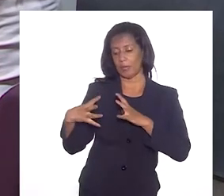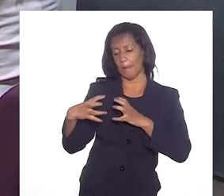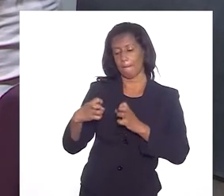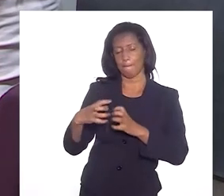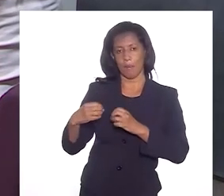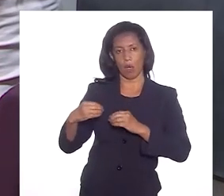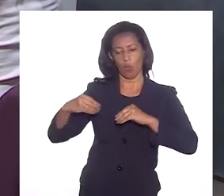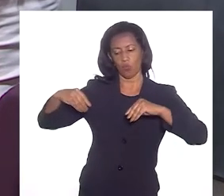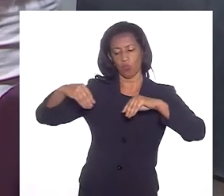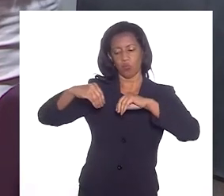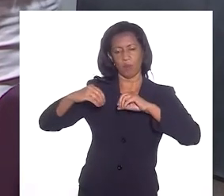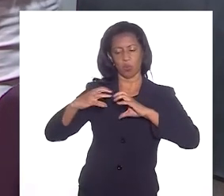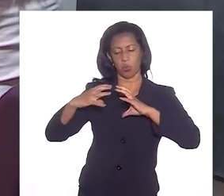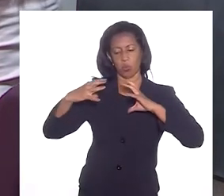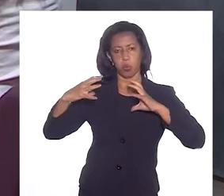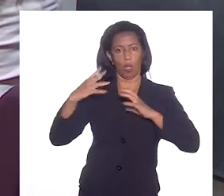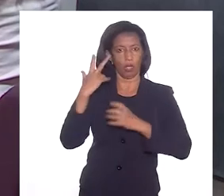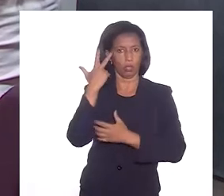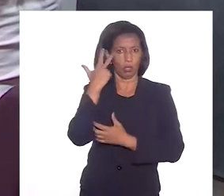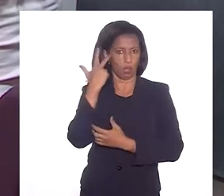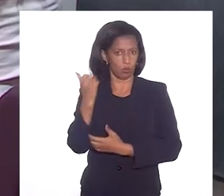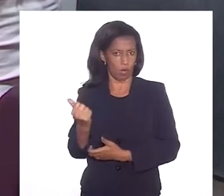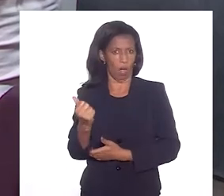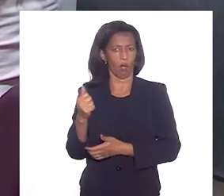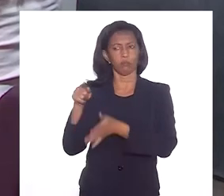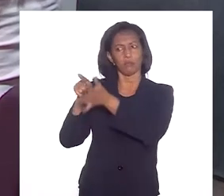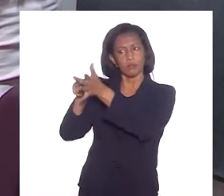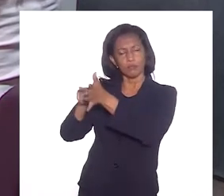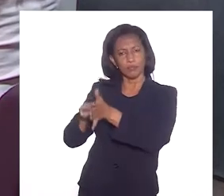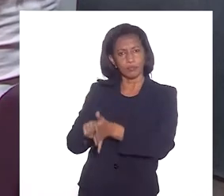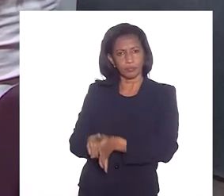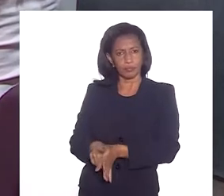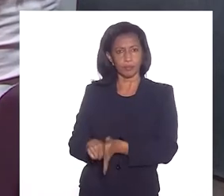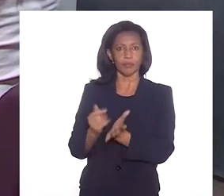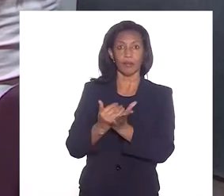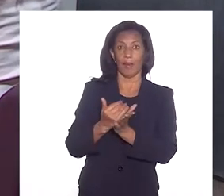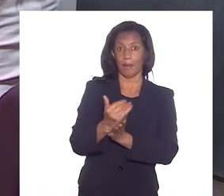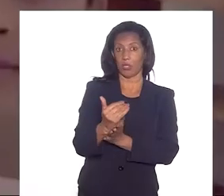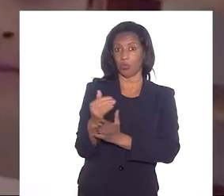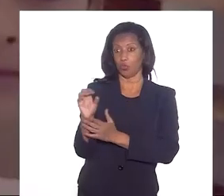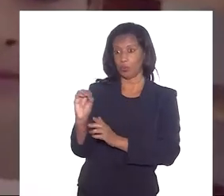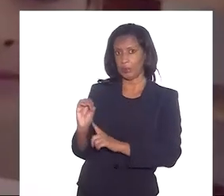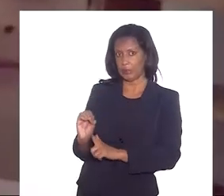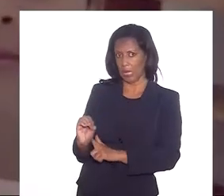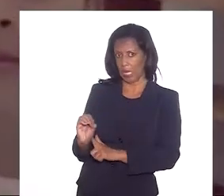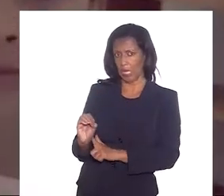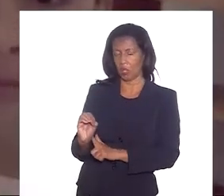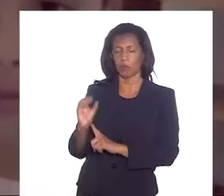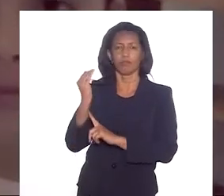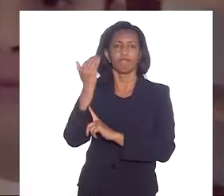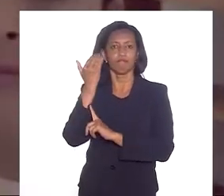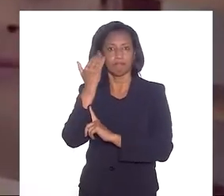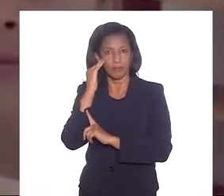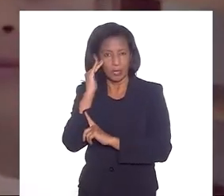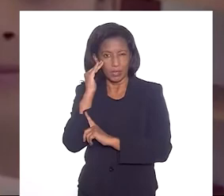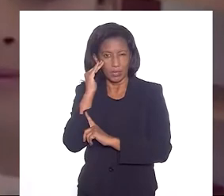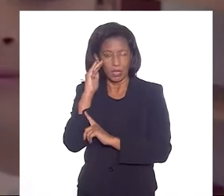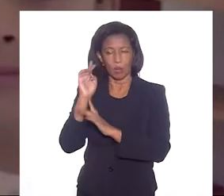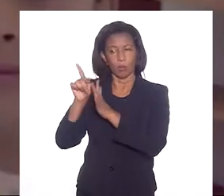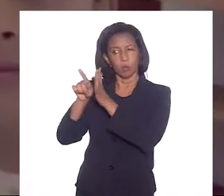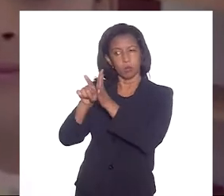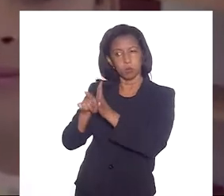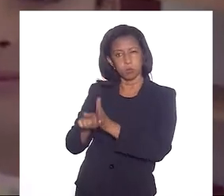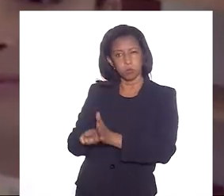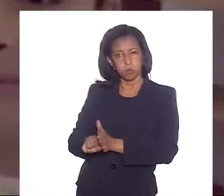de fermentação natural, né? Fizemos o levain a partir do zero, né? Entendemos